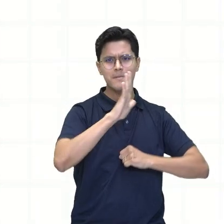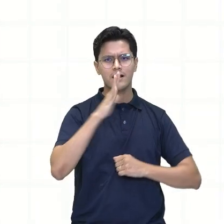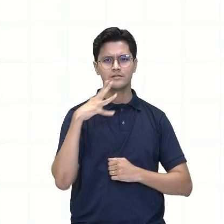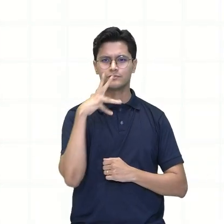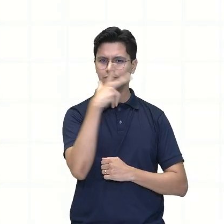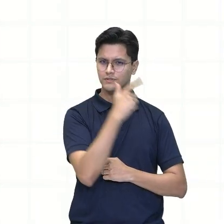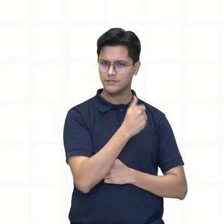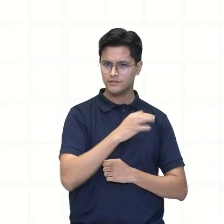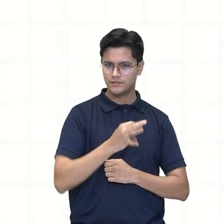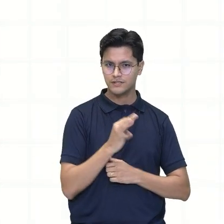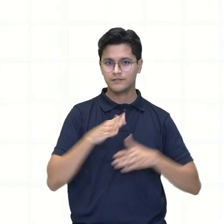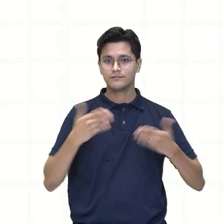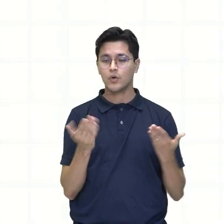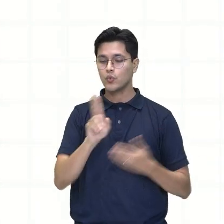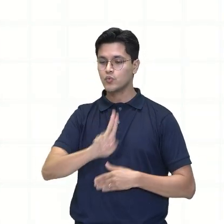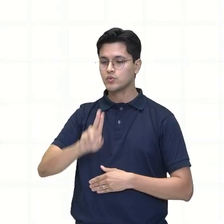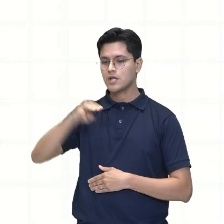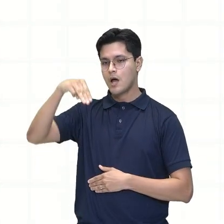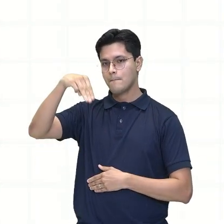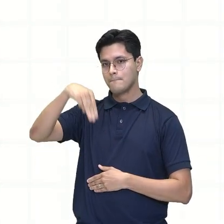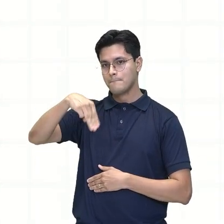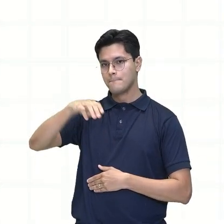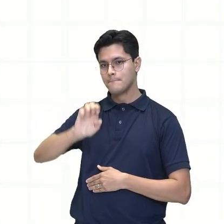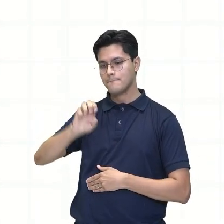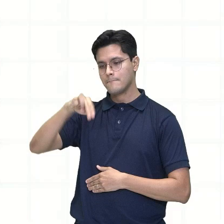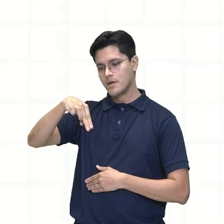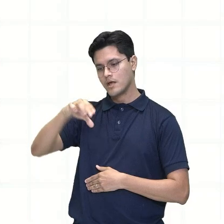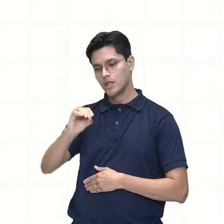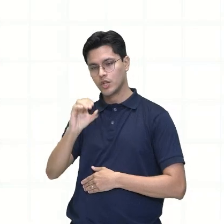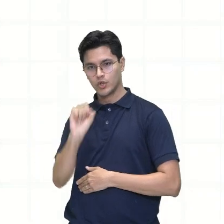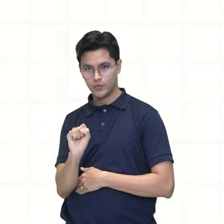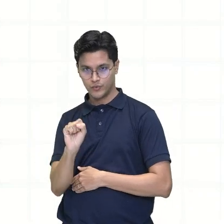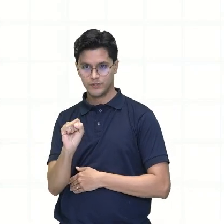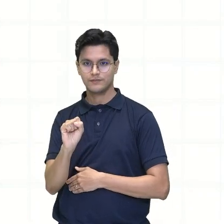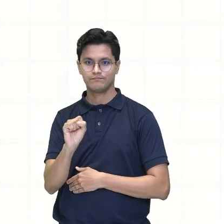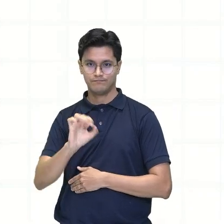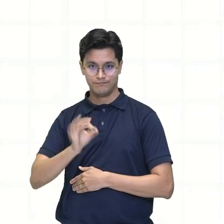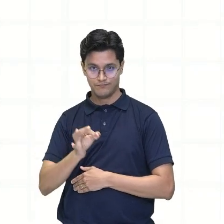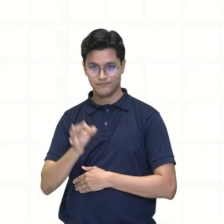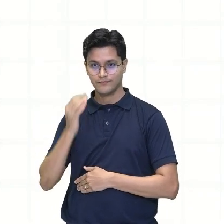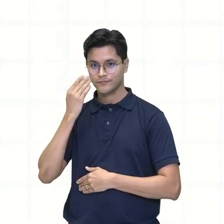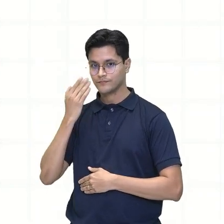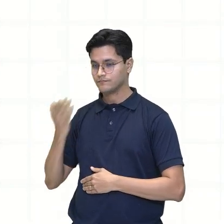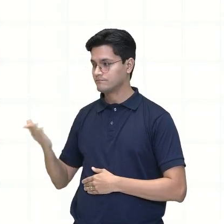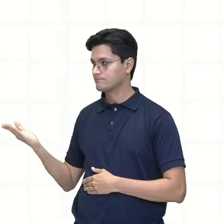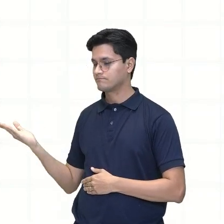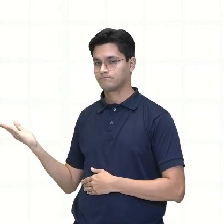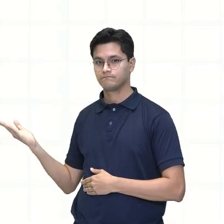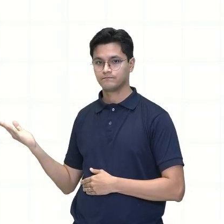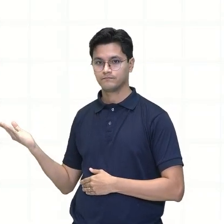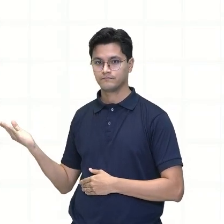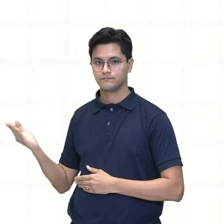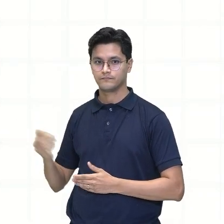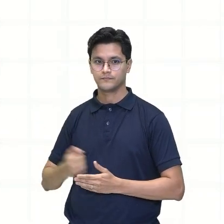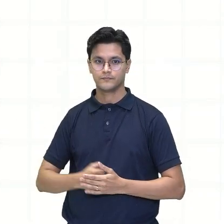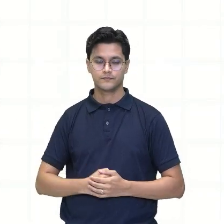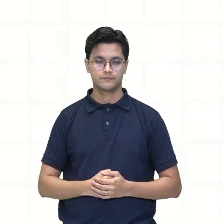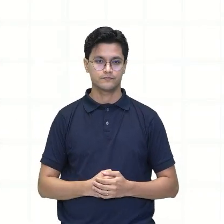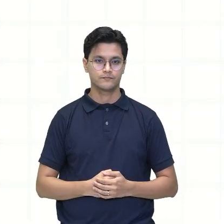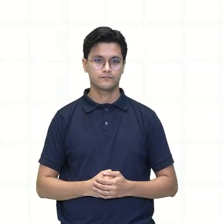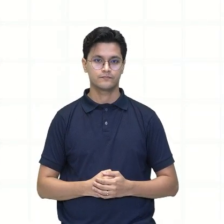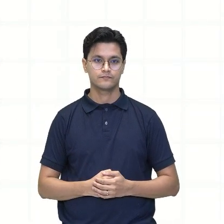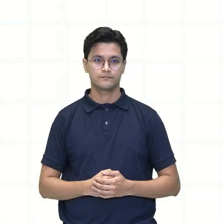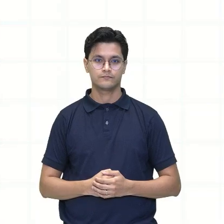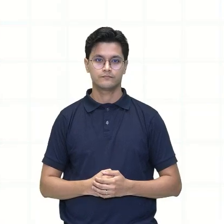aí eu utilizei o menos que, né? Deixa eu até marcar aqui para vocês, que não está marcado o quezinho, mas ele faz parte, ó,